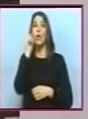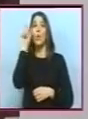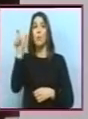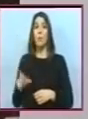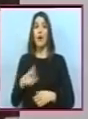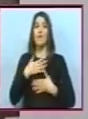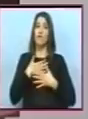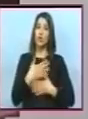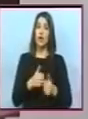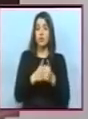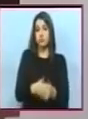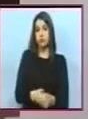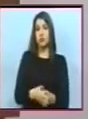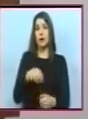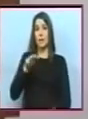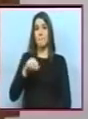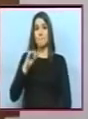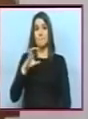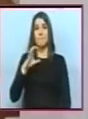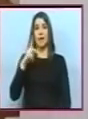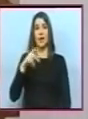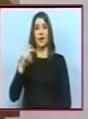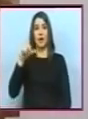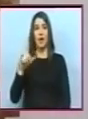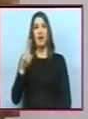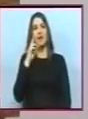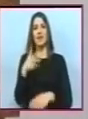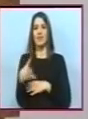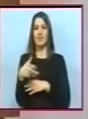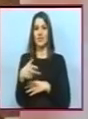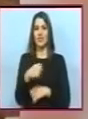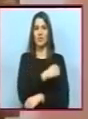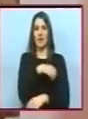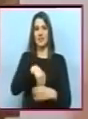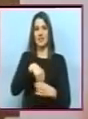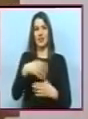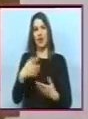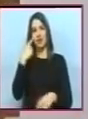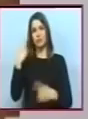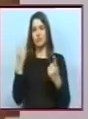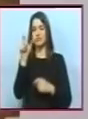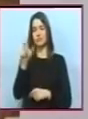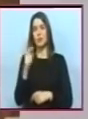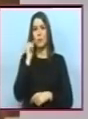dedicado. Assim é Michael Jackson, num conjunto de vídeos caseiros, agora revelados.